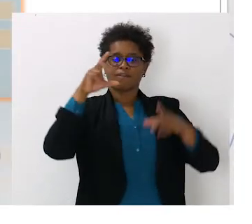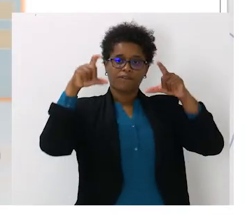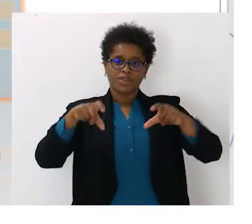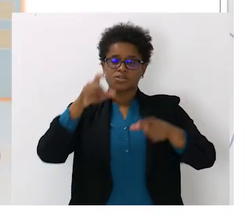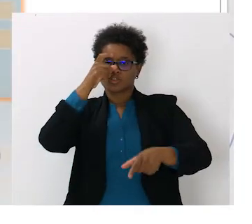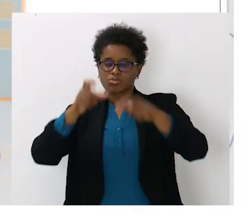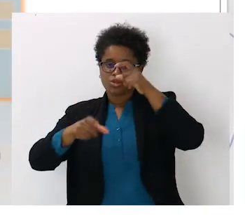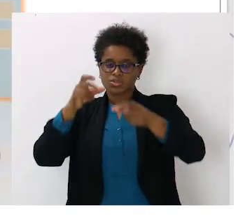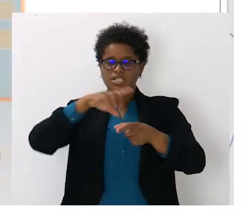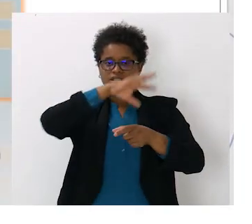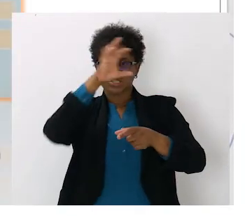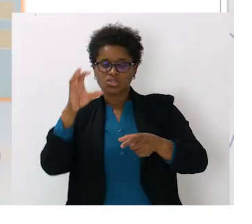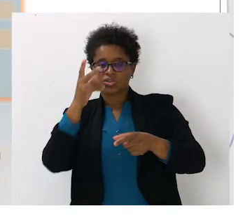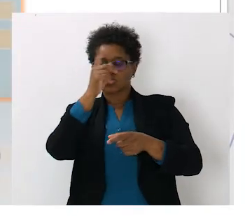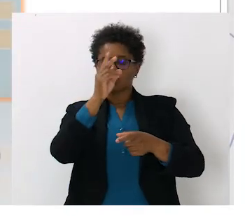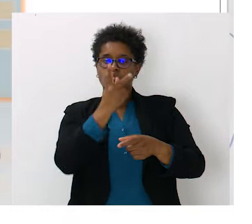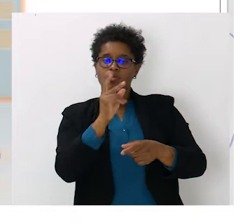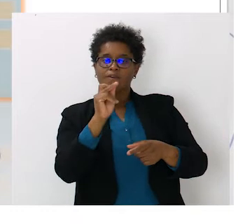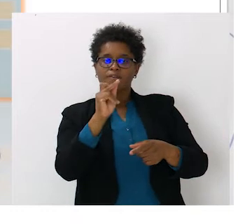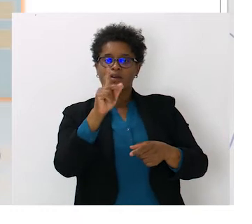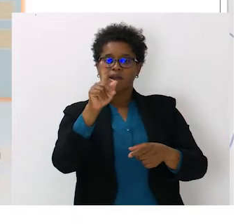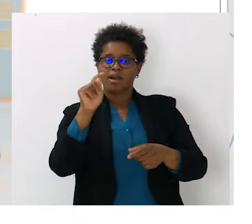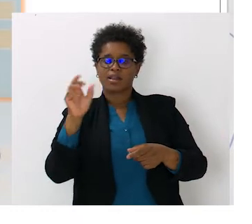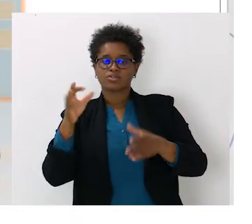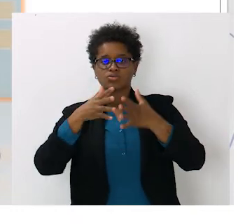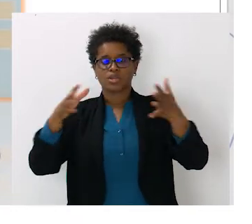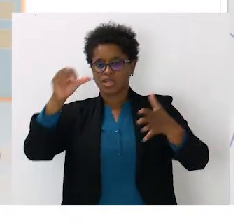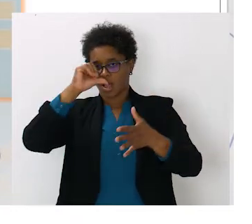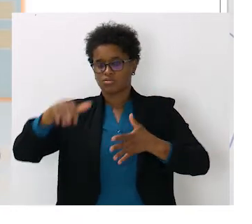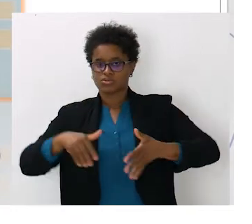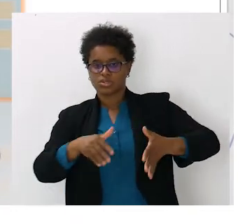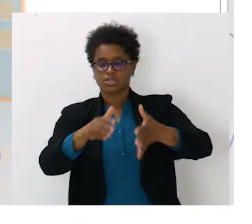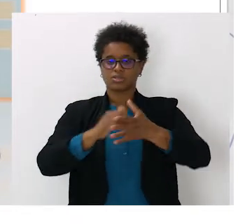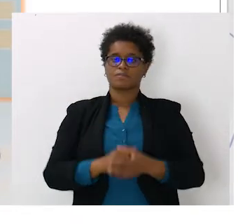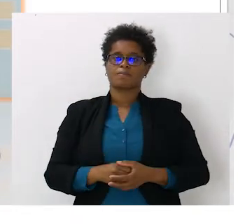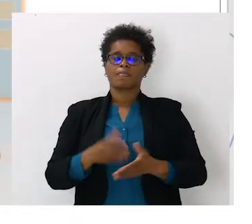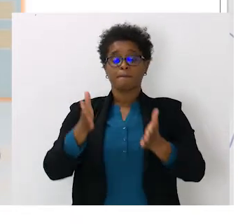das populações nas regiões dos vales dos grandes rios,